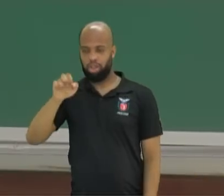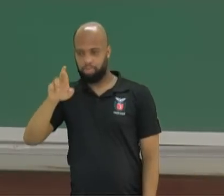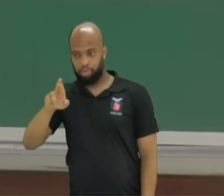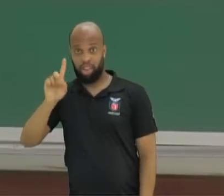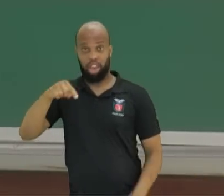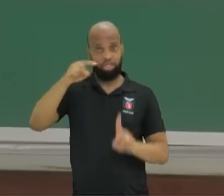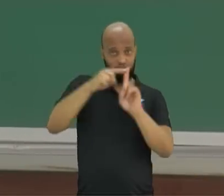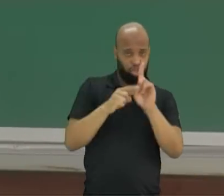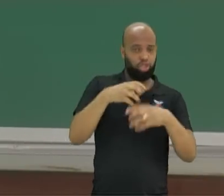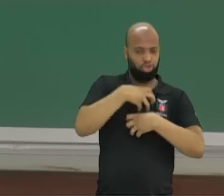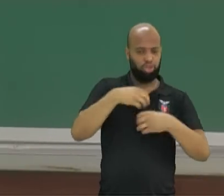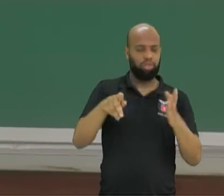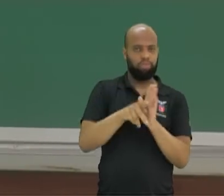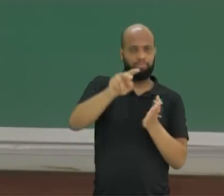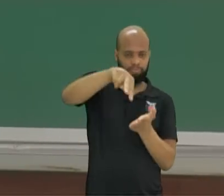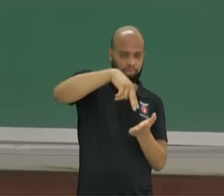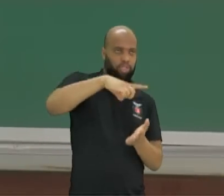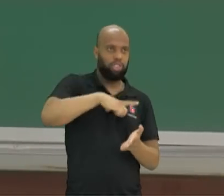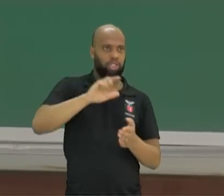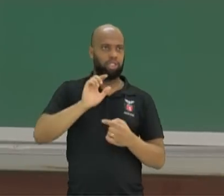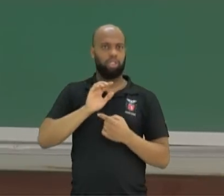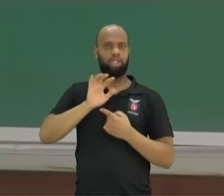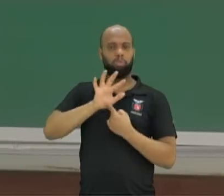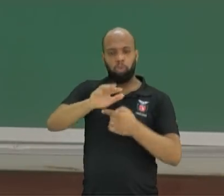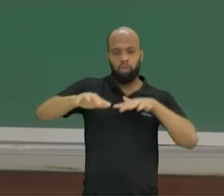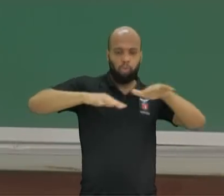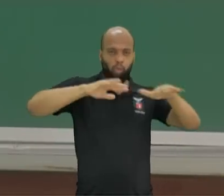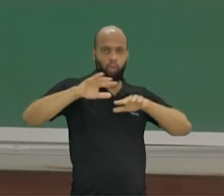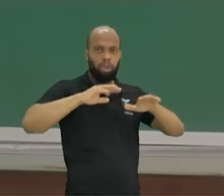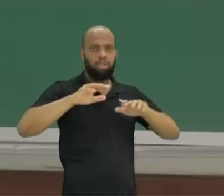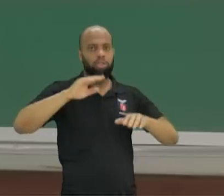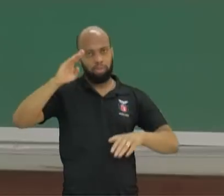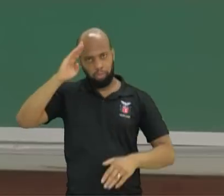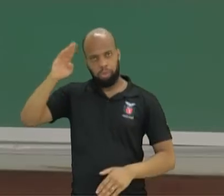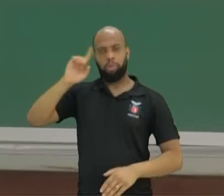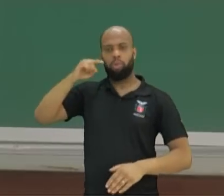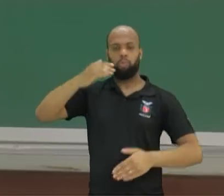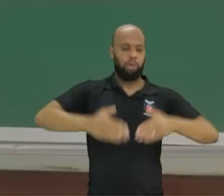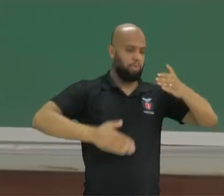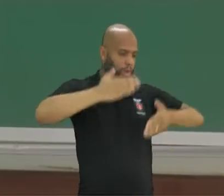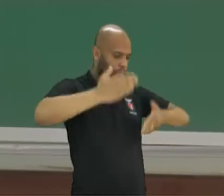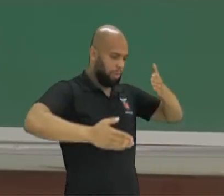que traz aqueles movimentos principais do robô, ok?